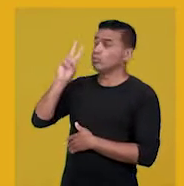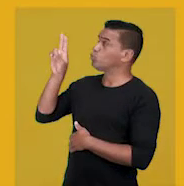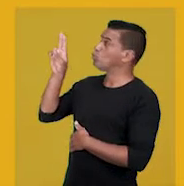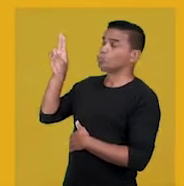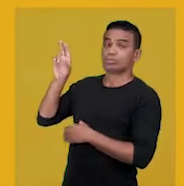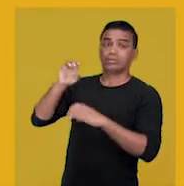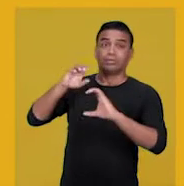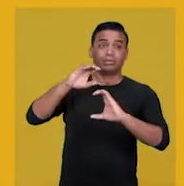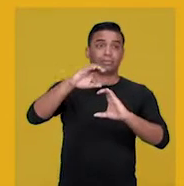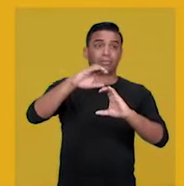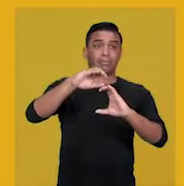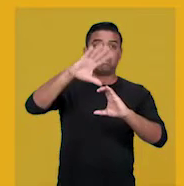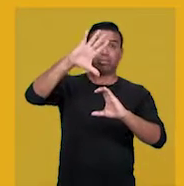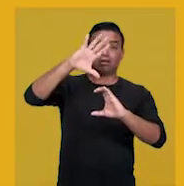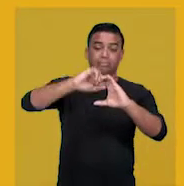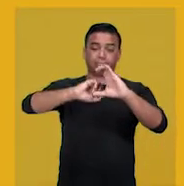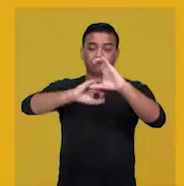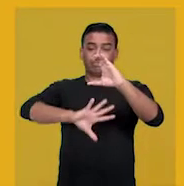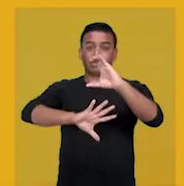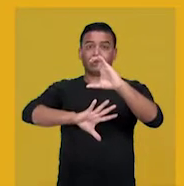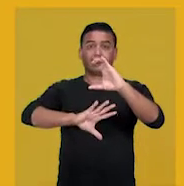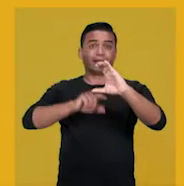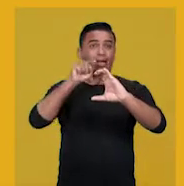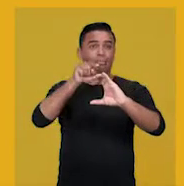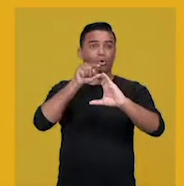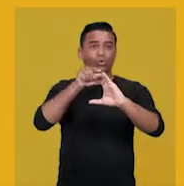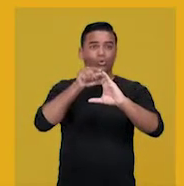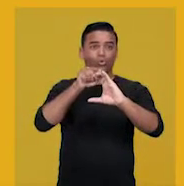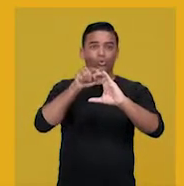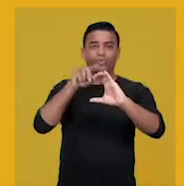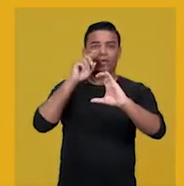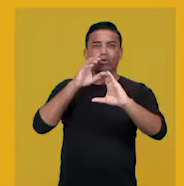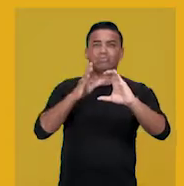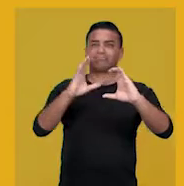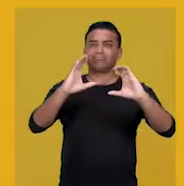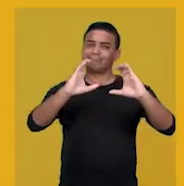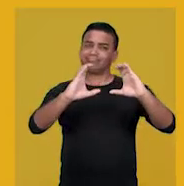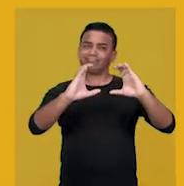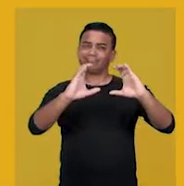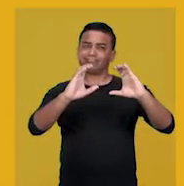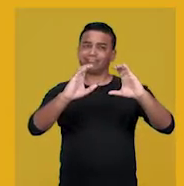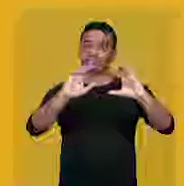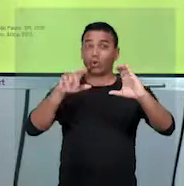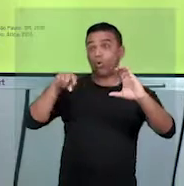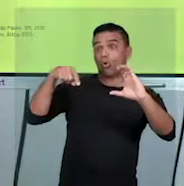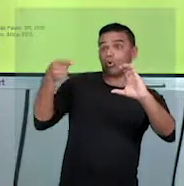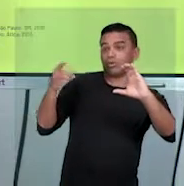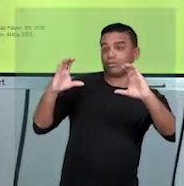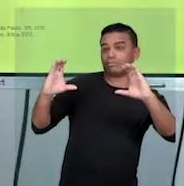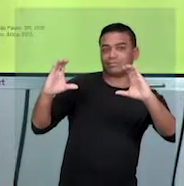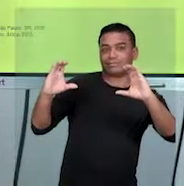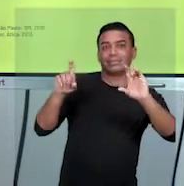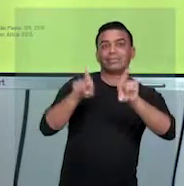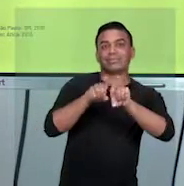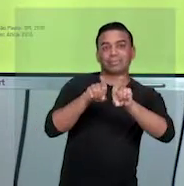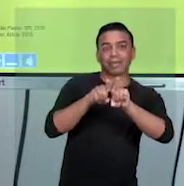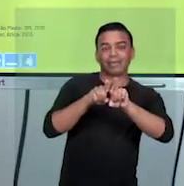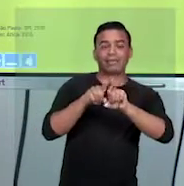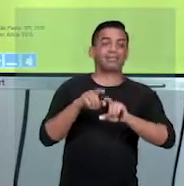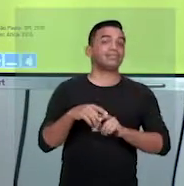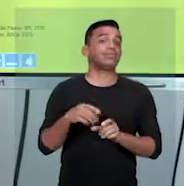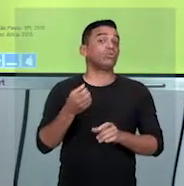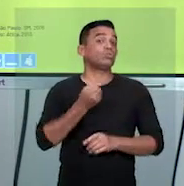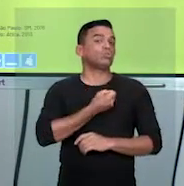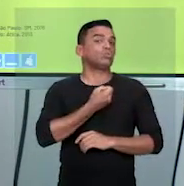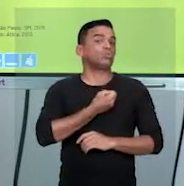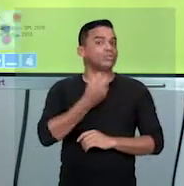duas ramificações neste carbono e uma ramificação nesse outro carbono. Voltando na numeração, o que